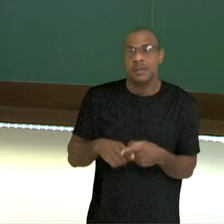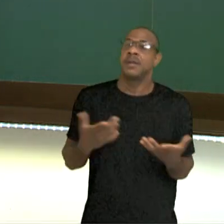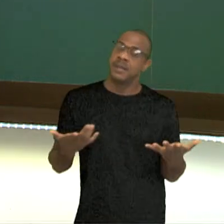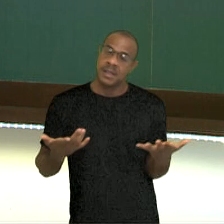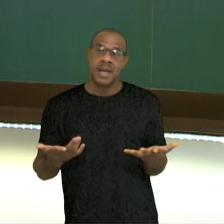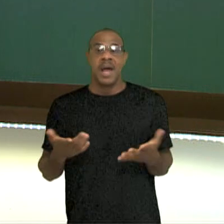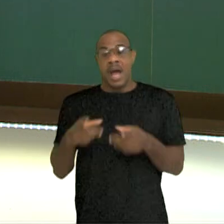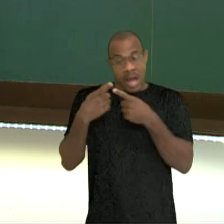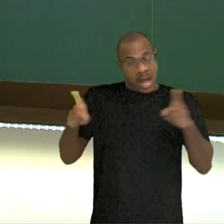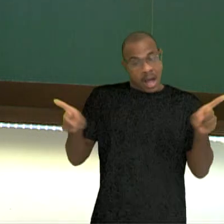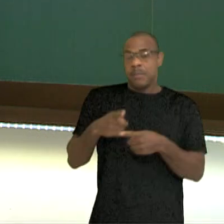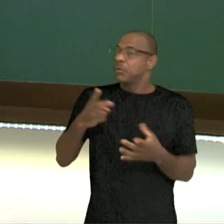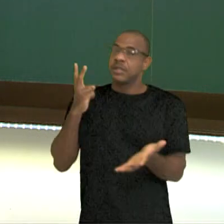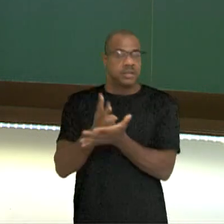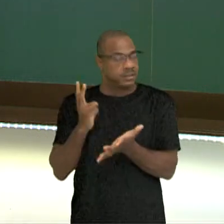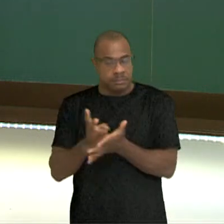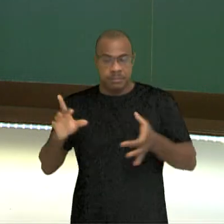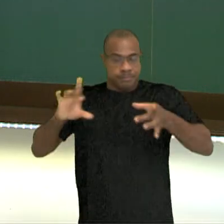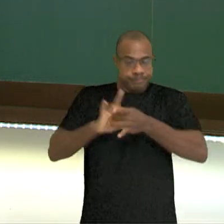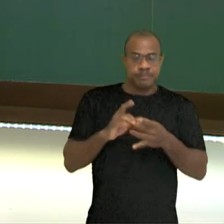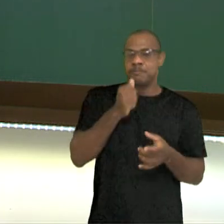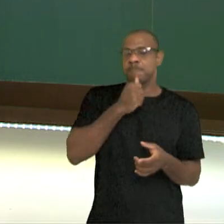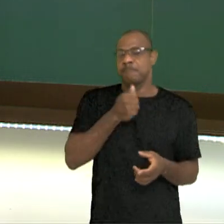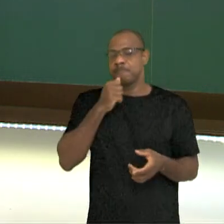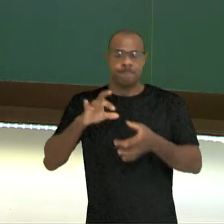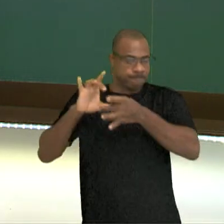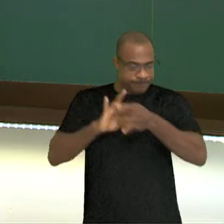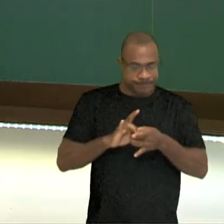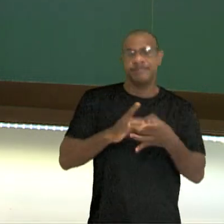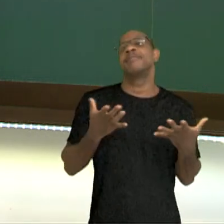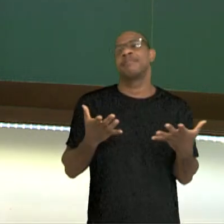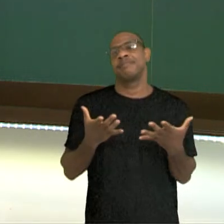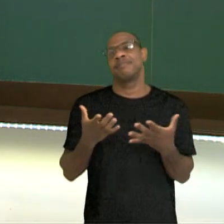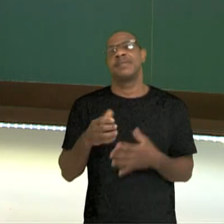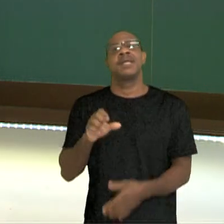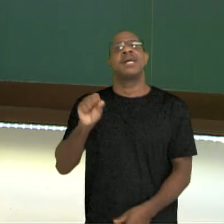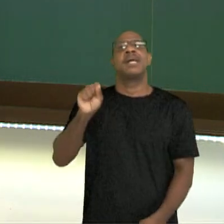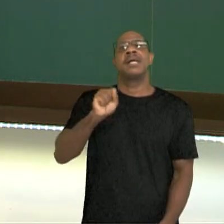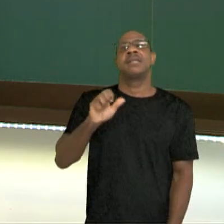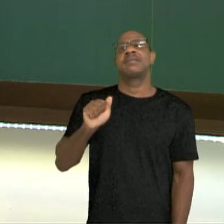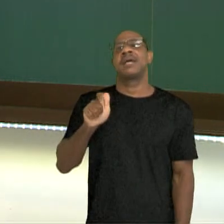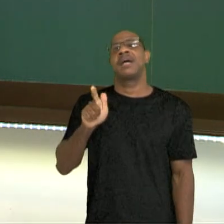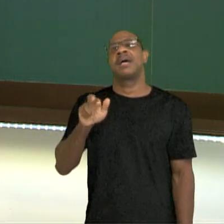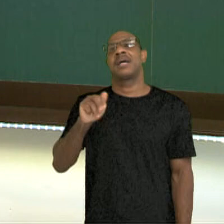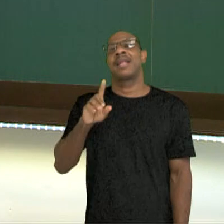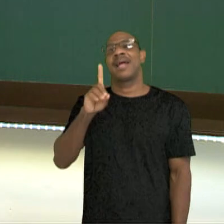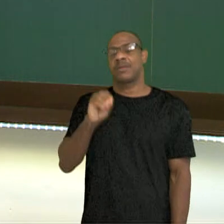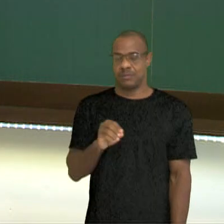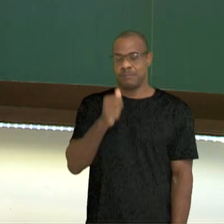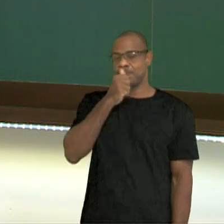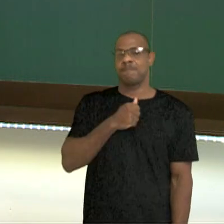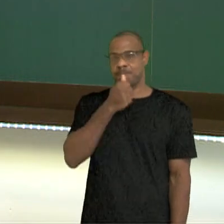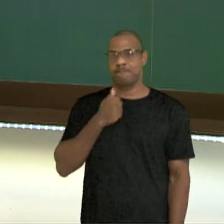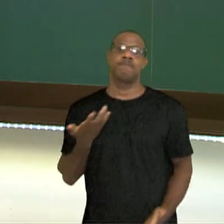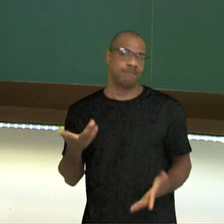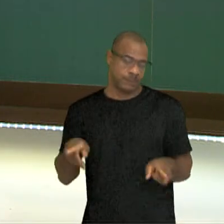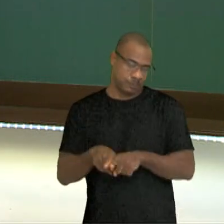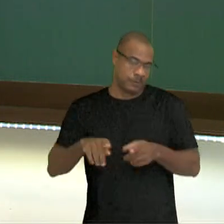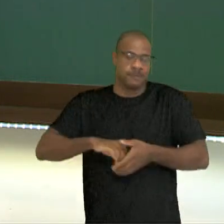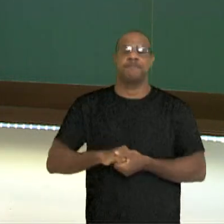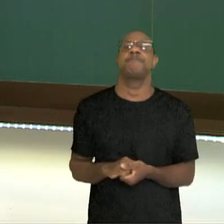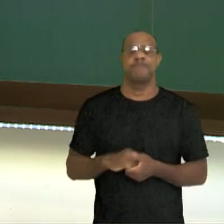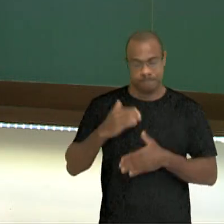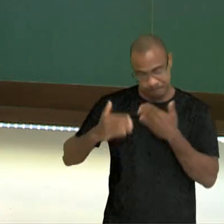das vezes, para o sagrado. E, consequentemente, a dança ali em volta da fogueira estava presente, que é uma outra conversa,